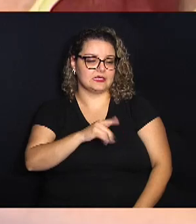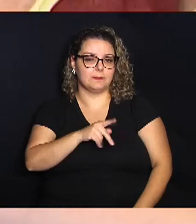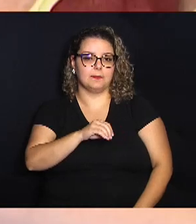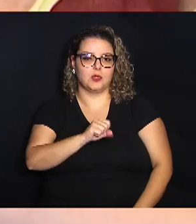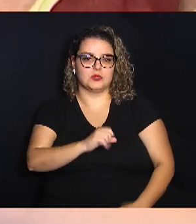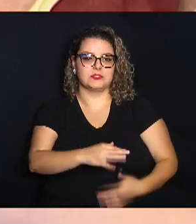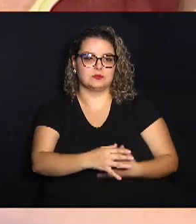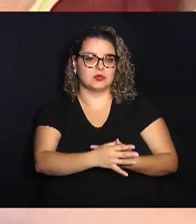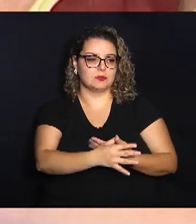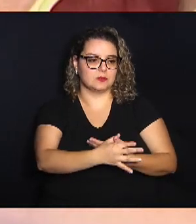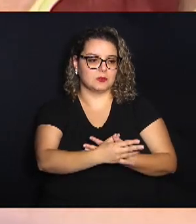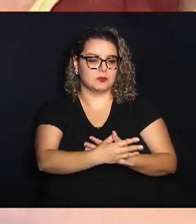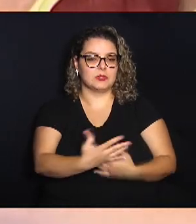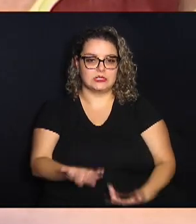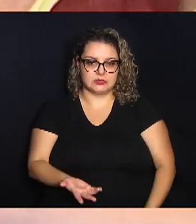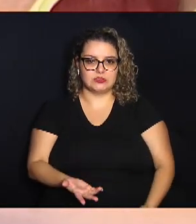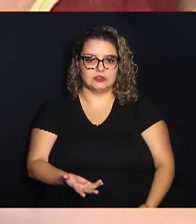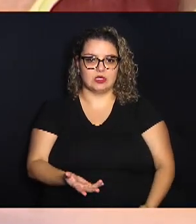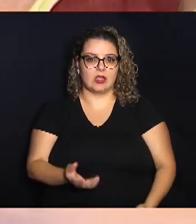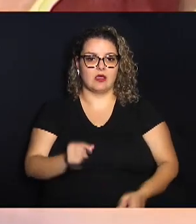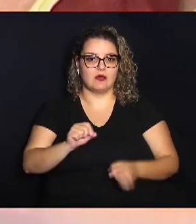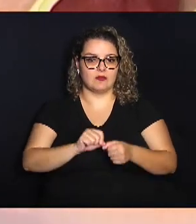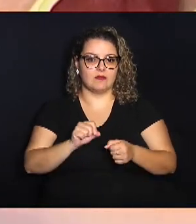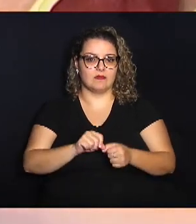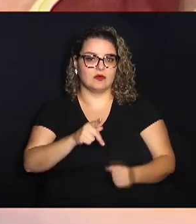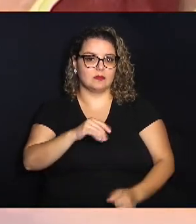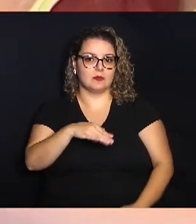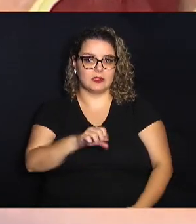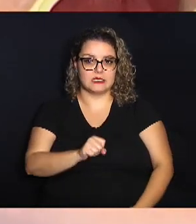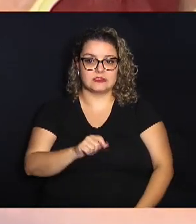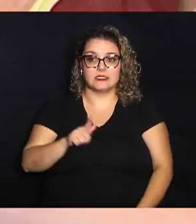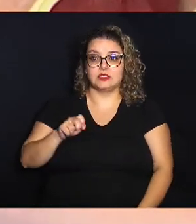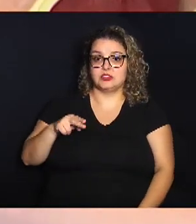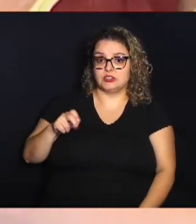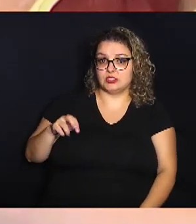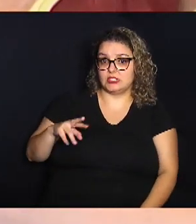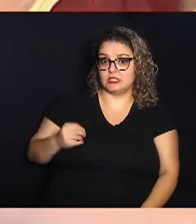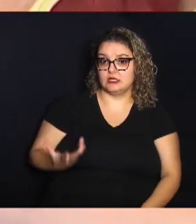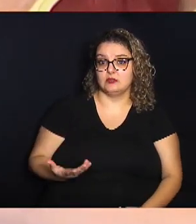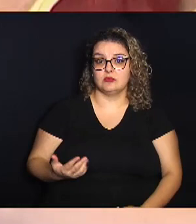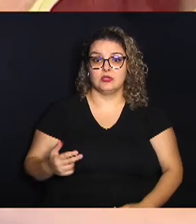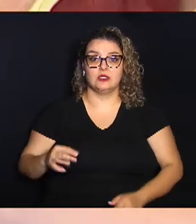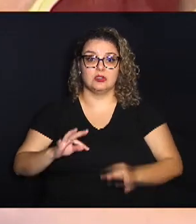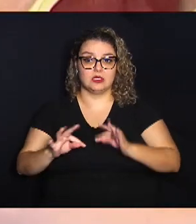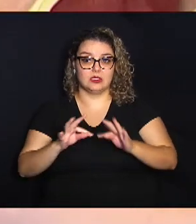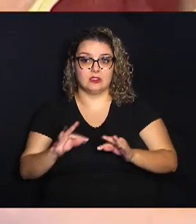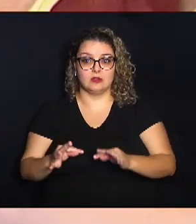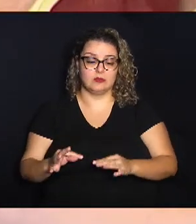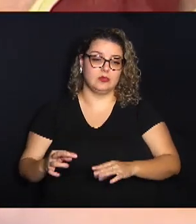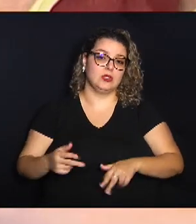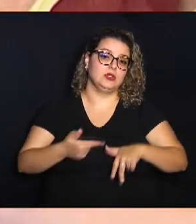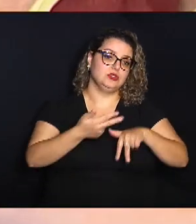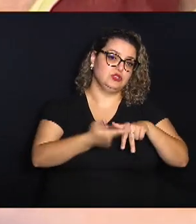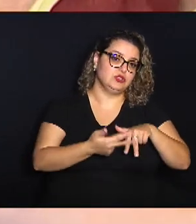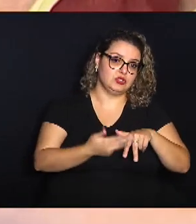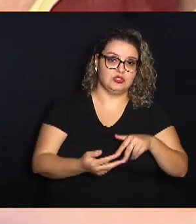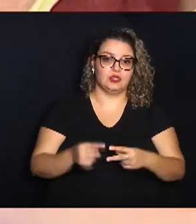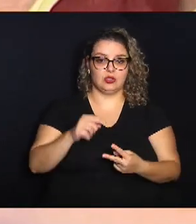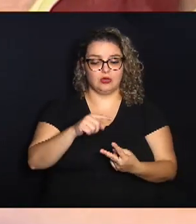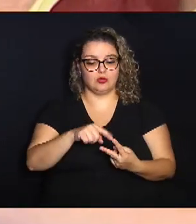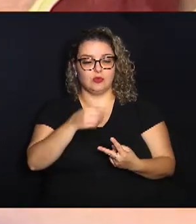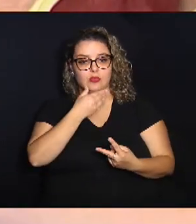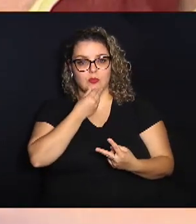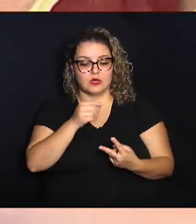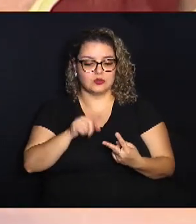E o principal intuito era fazer uma peça a gênero, misturando técnicas de modelagem feminina e masculina, e